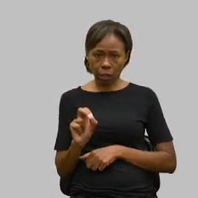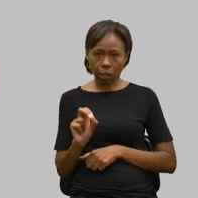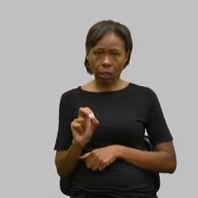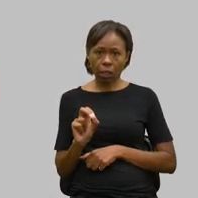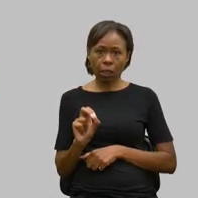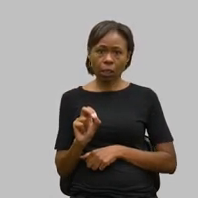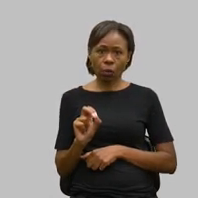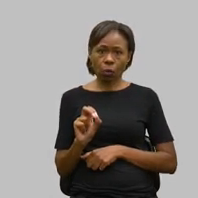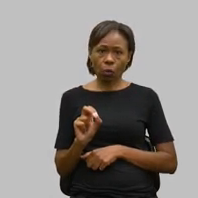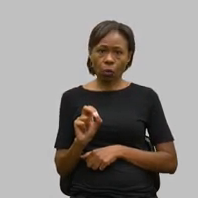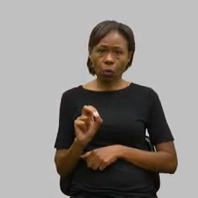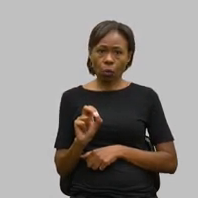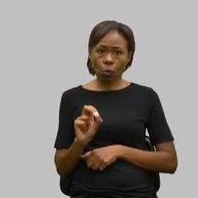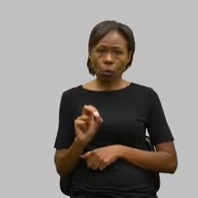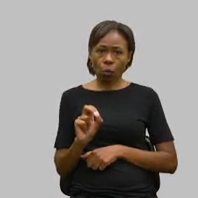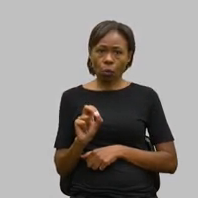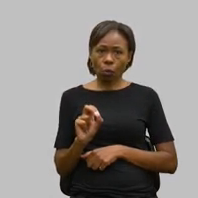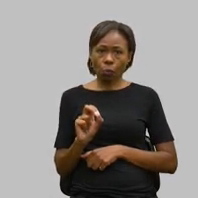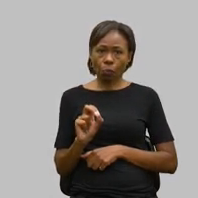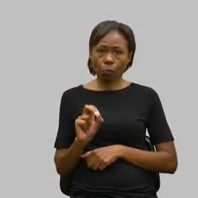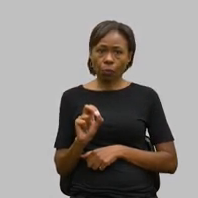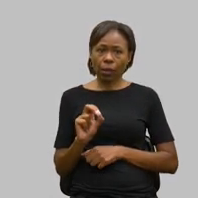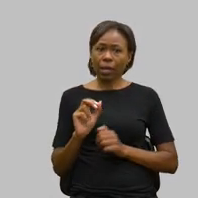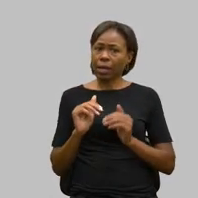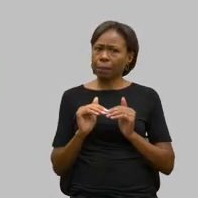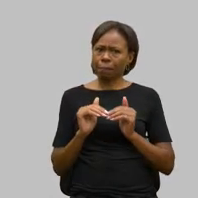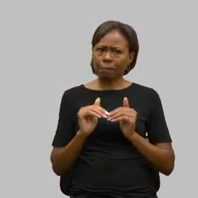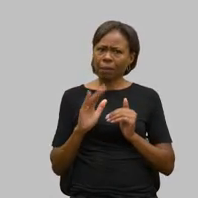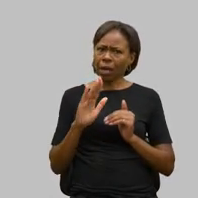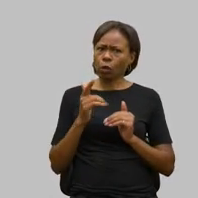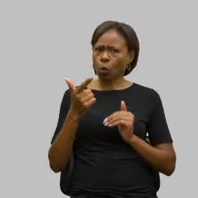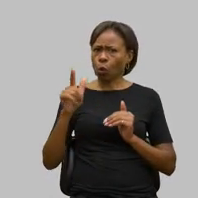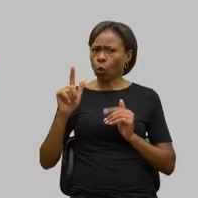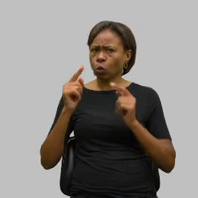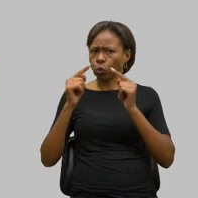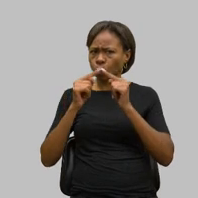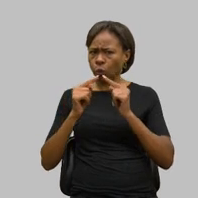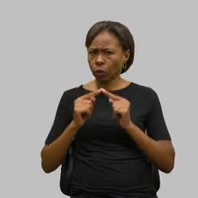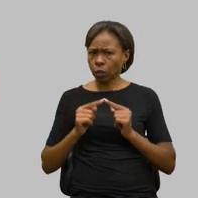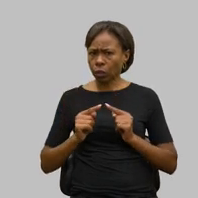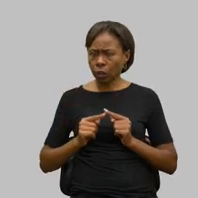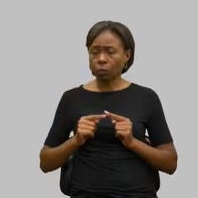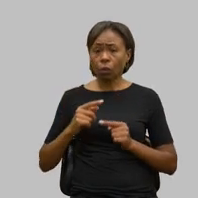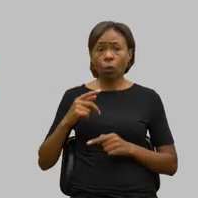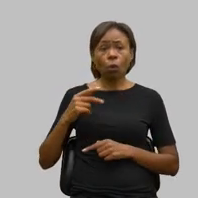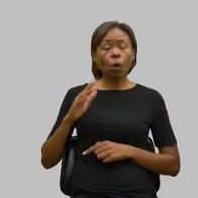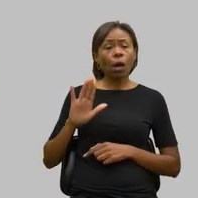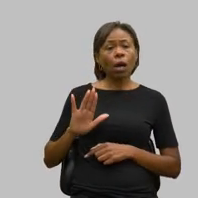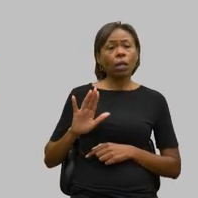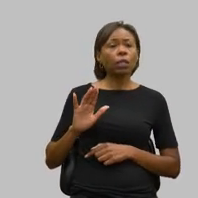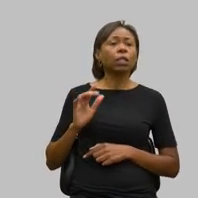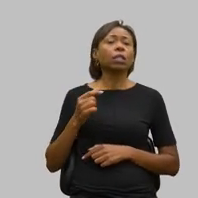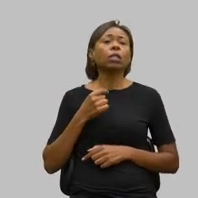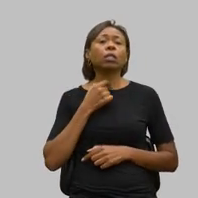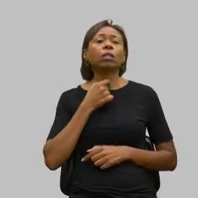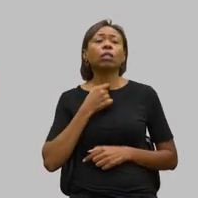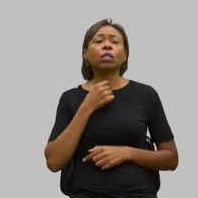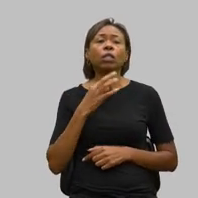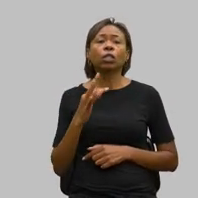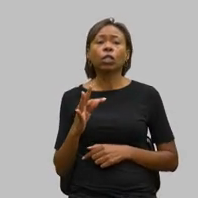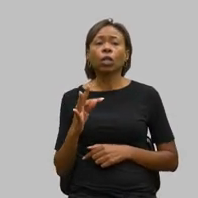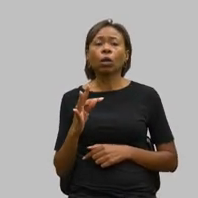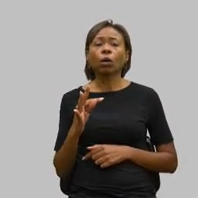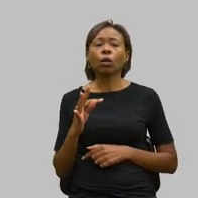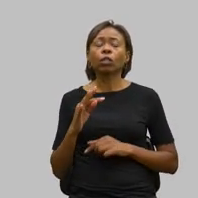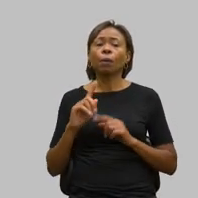imunistoquímica, R$ 608,00, custos indiretos. A tiroide, no PAF, o profissional, para poder chegar lá, R$